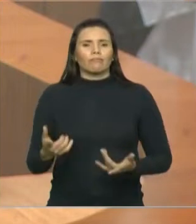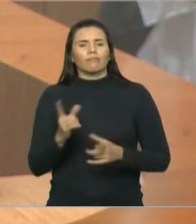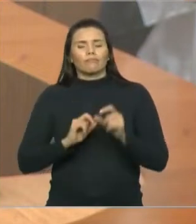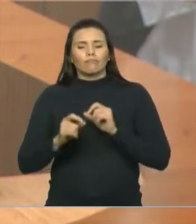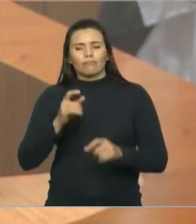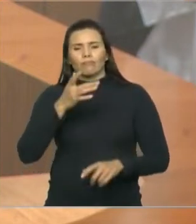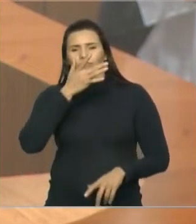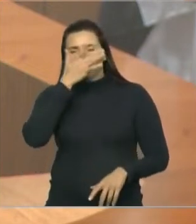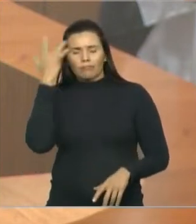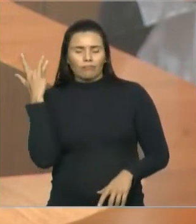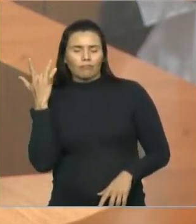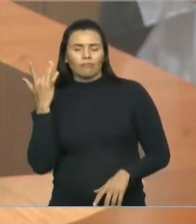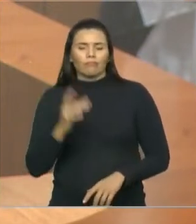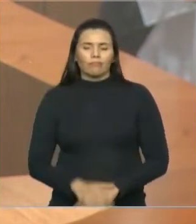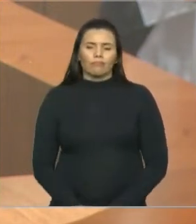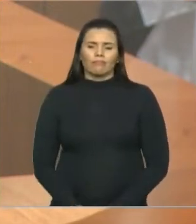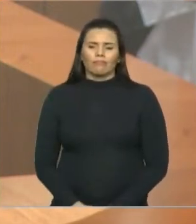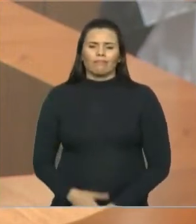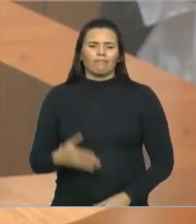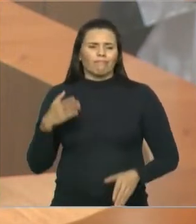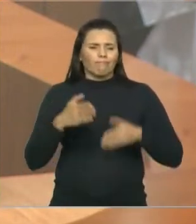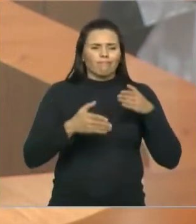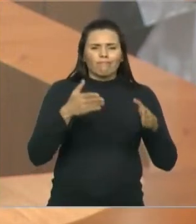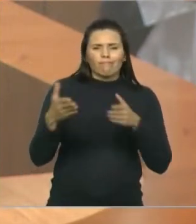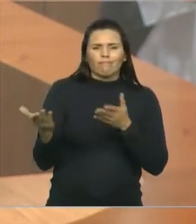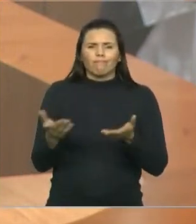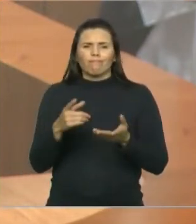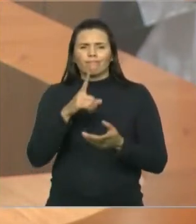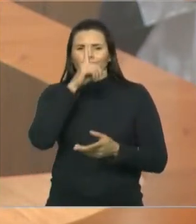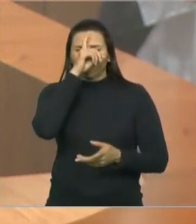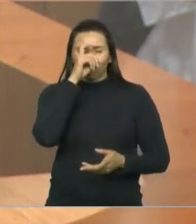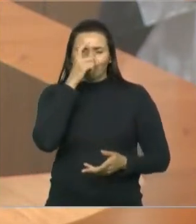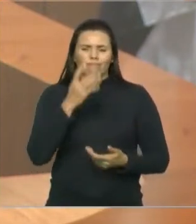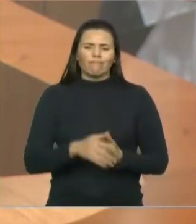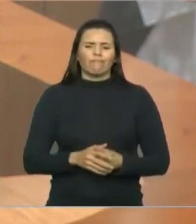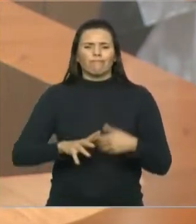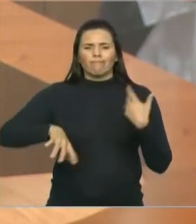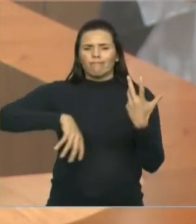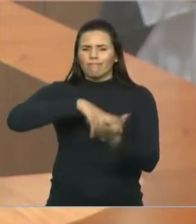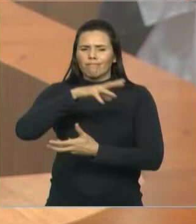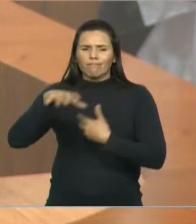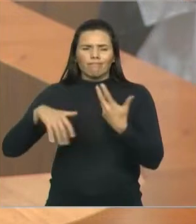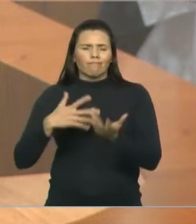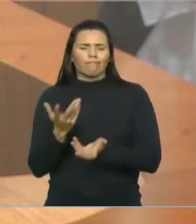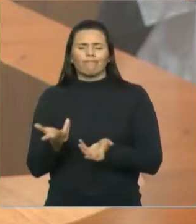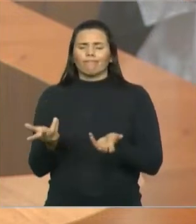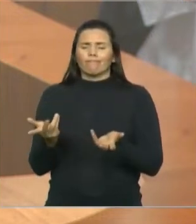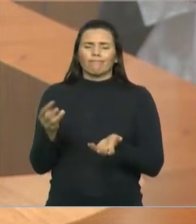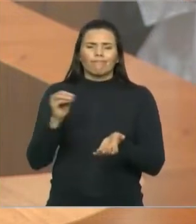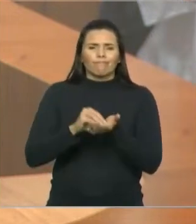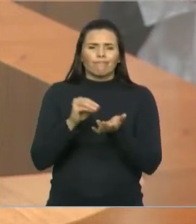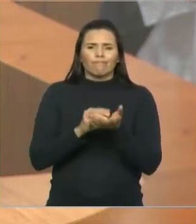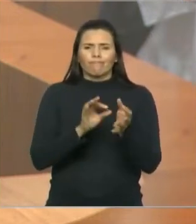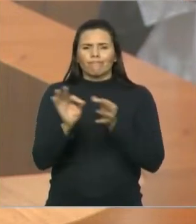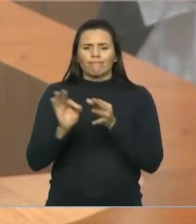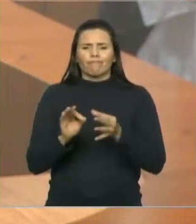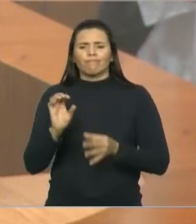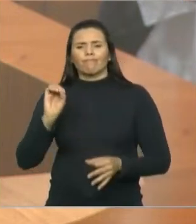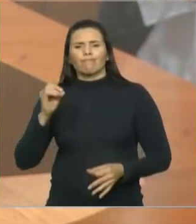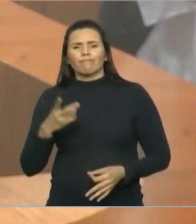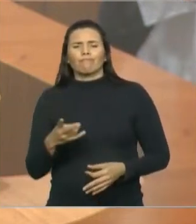serviços, ou toda desorganizada, ou então a gente todo dia chorando e sofrendo por leitos de UTI, por